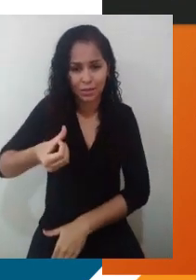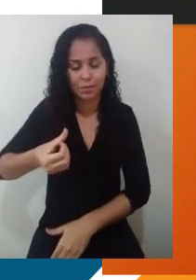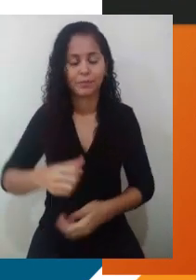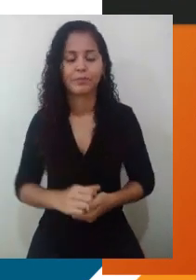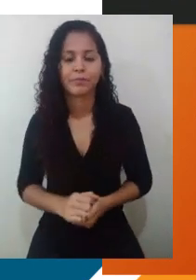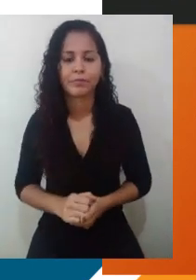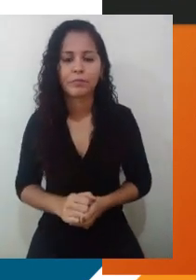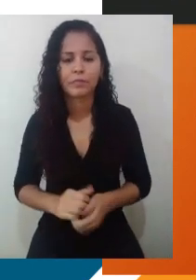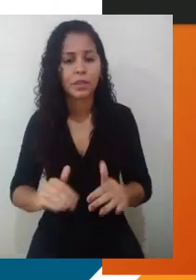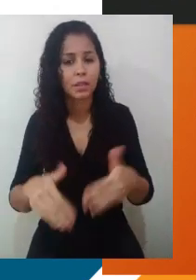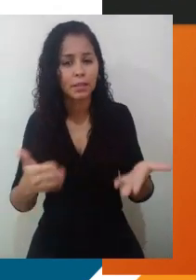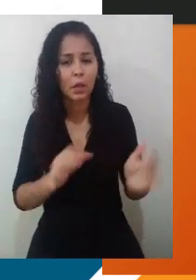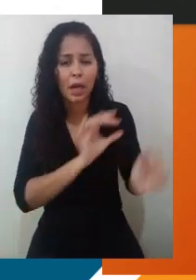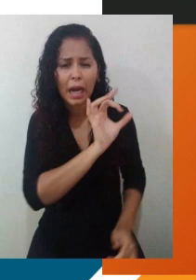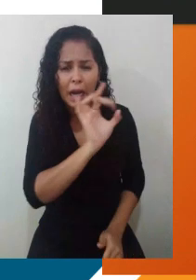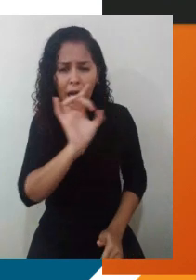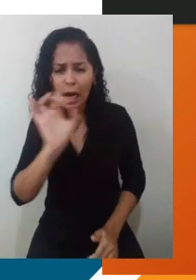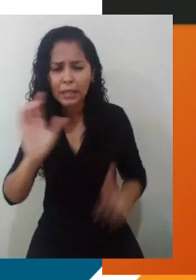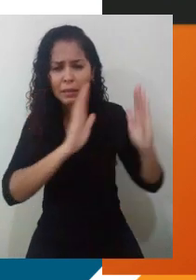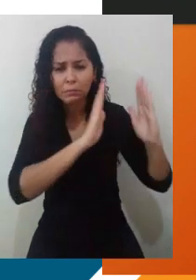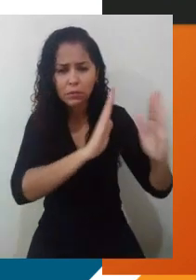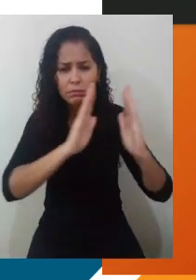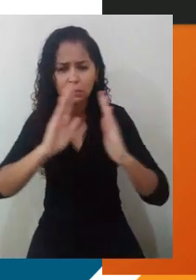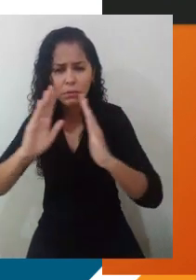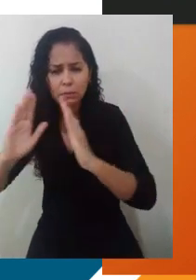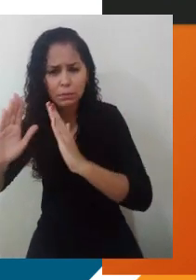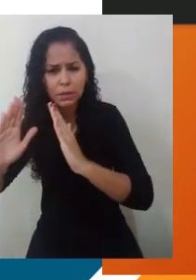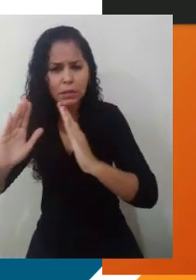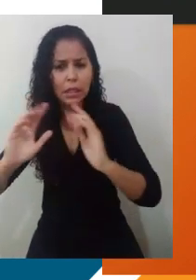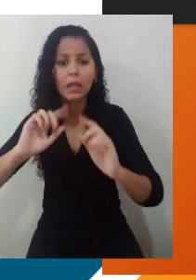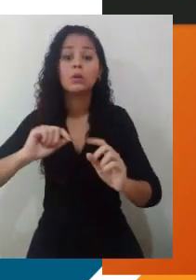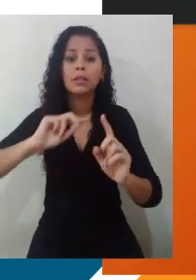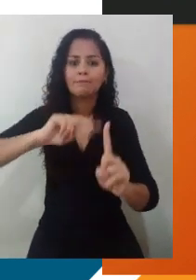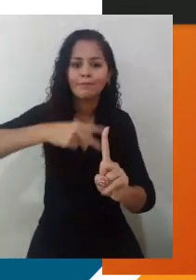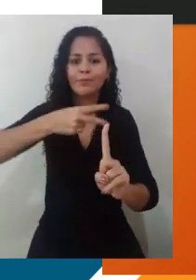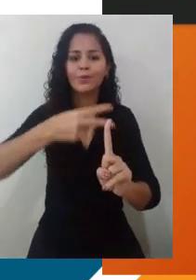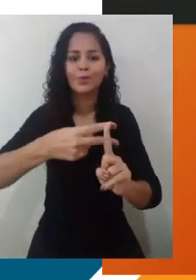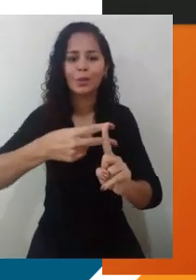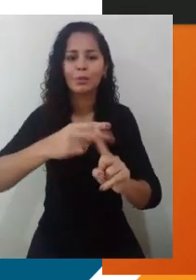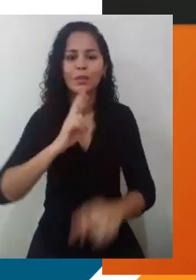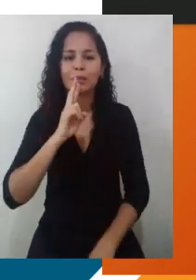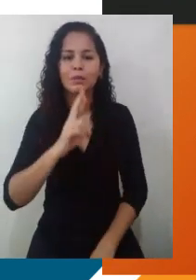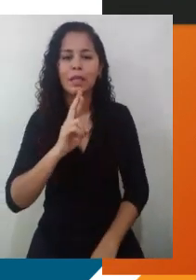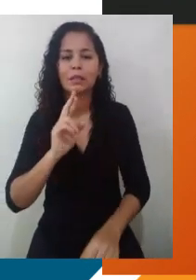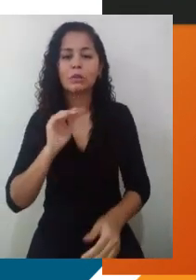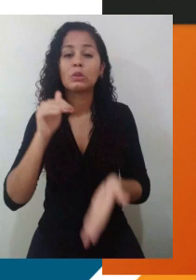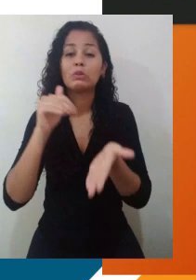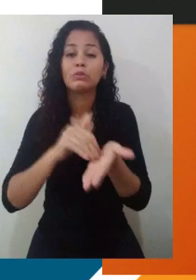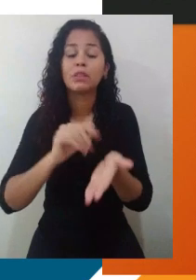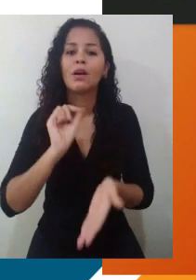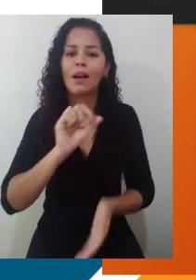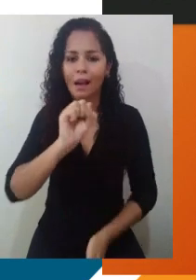a valer 96. Portanto, se cada uma das parcelas da soma foi dobrada, o resultado